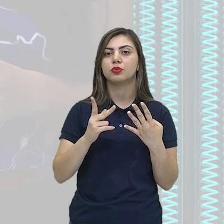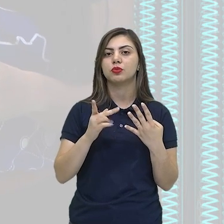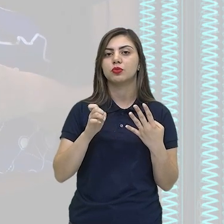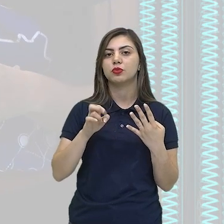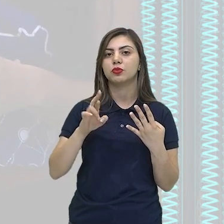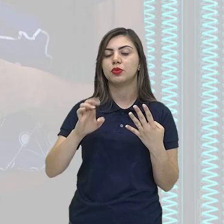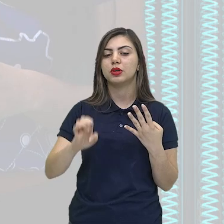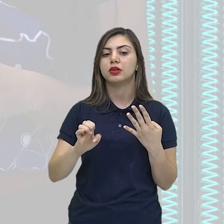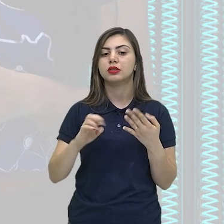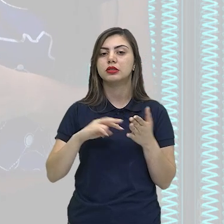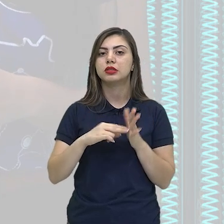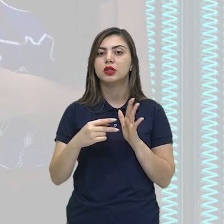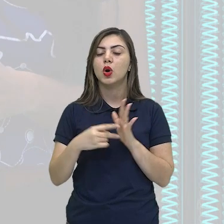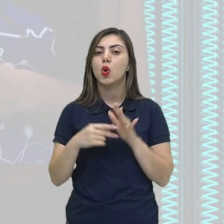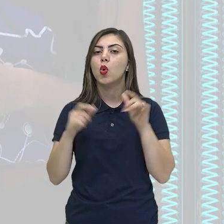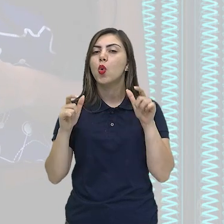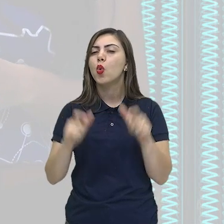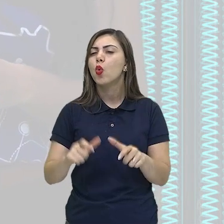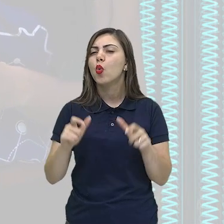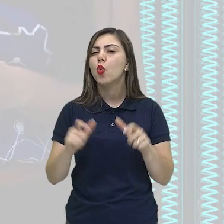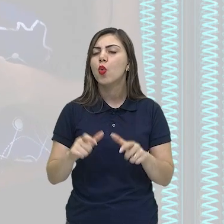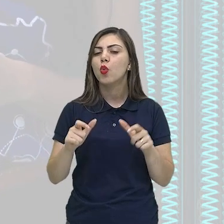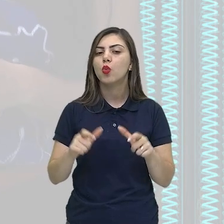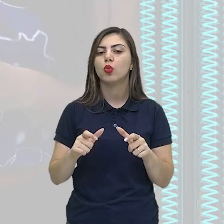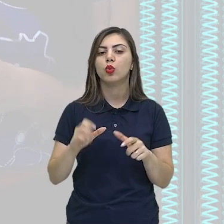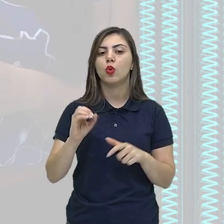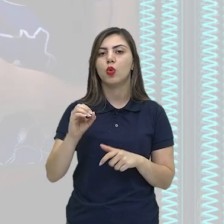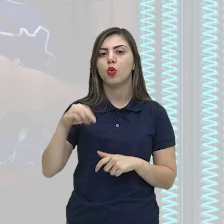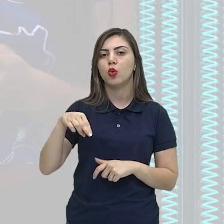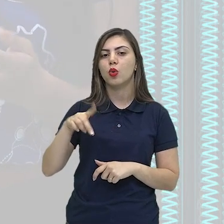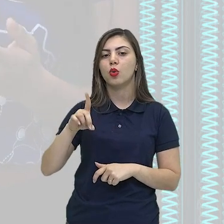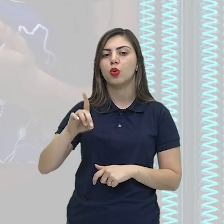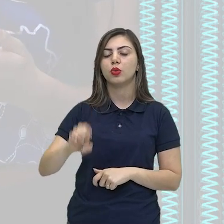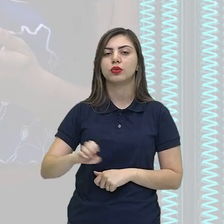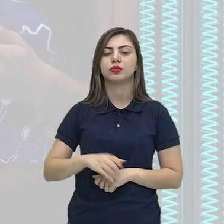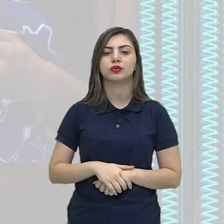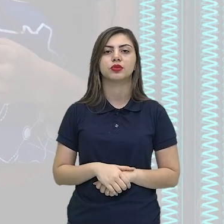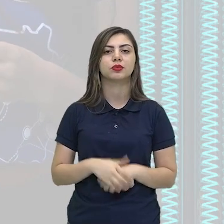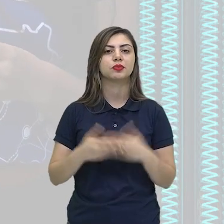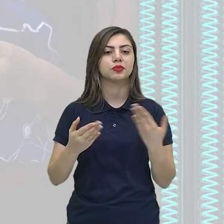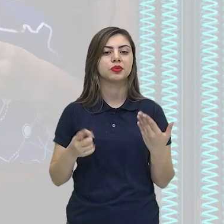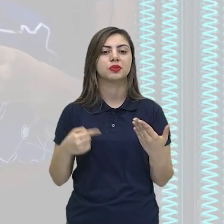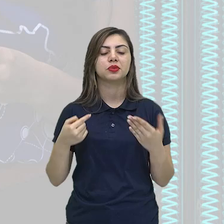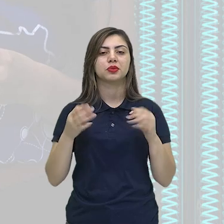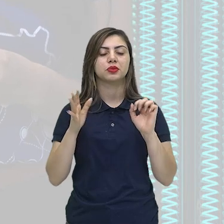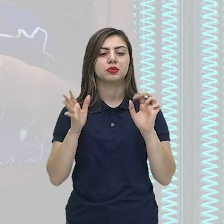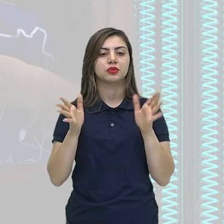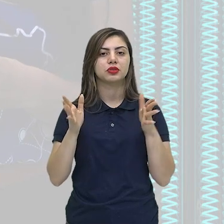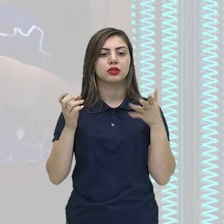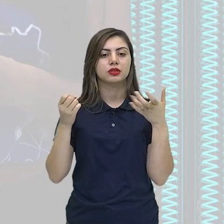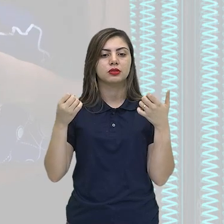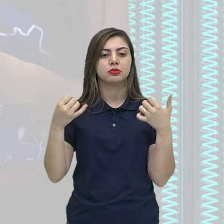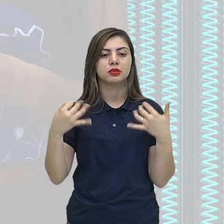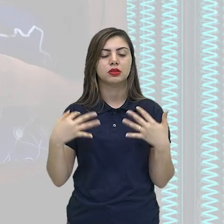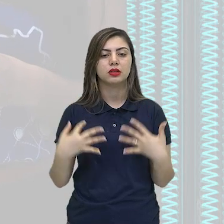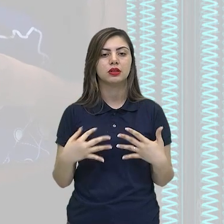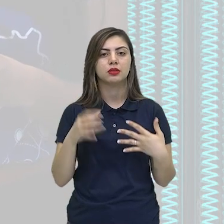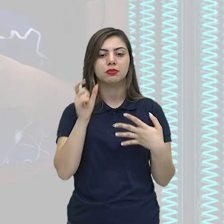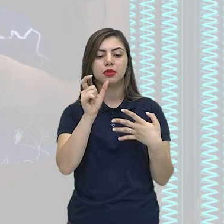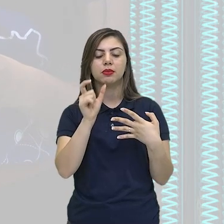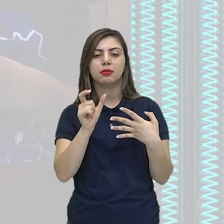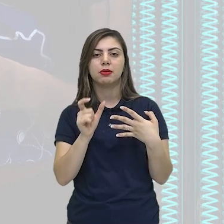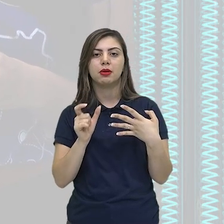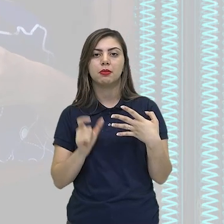where, que significa onde, ok? Então, descrevemos as nossas preferências, as nossas